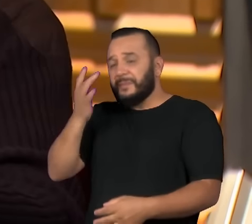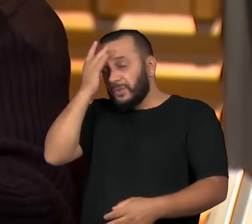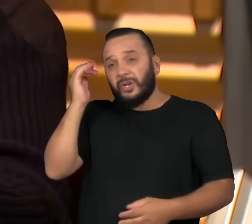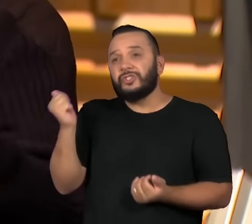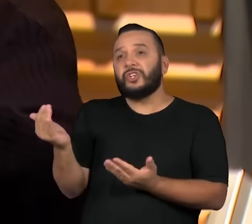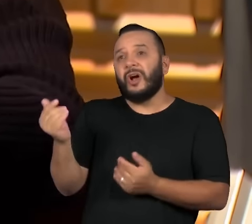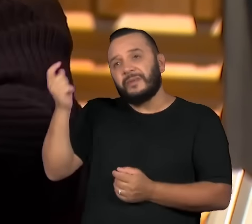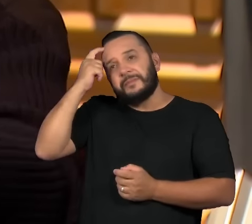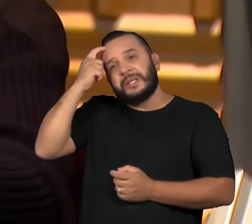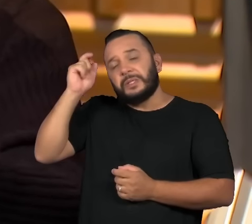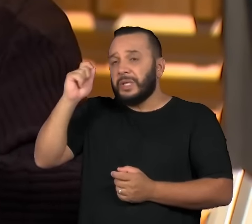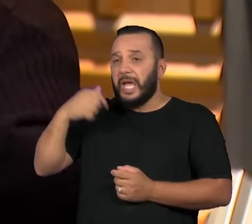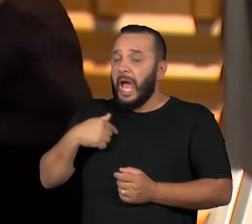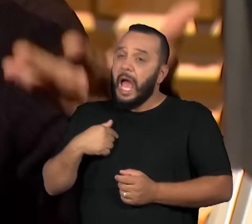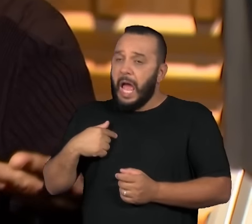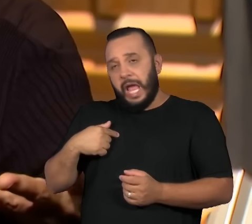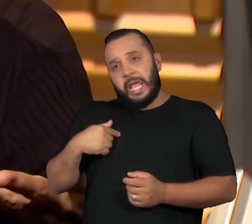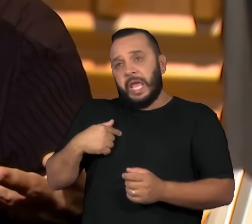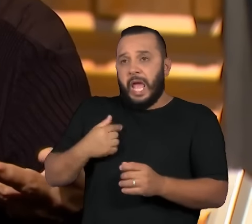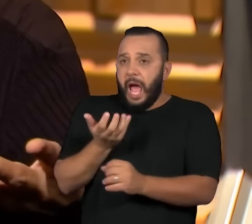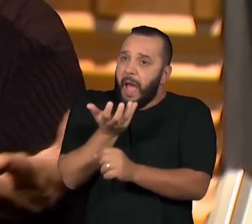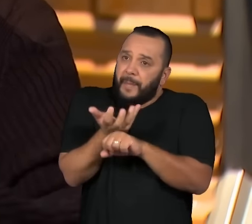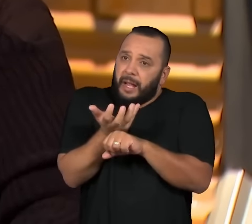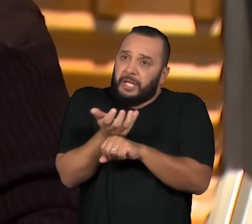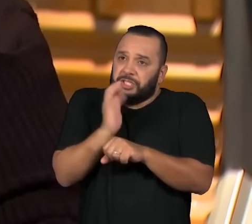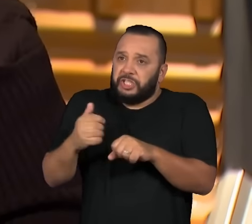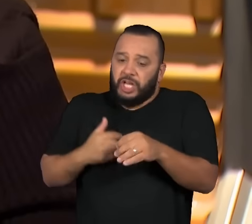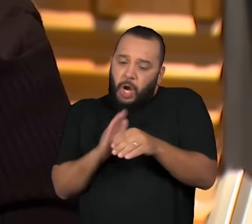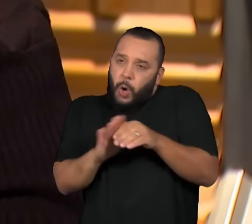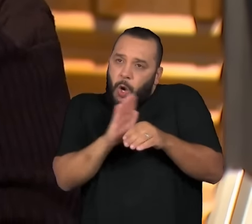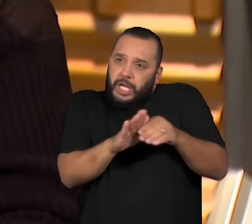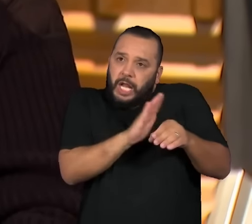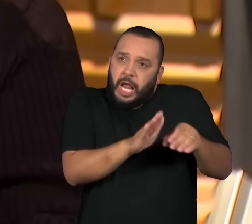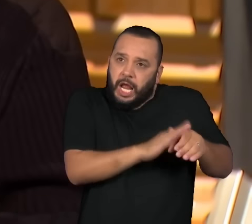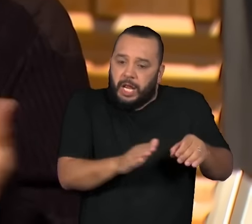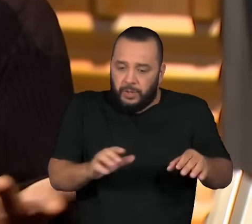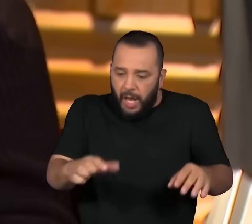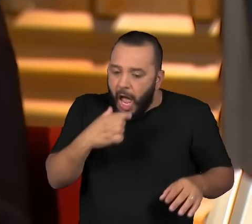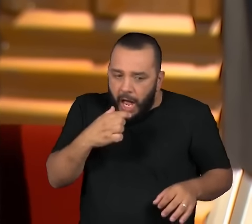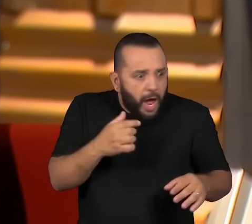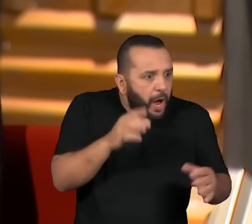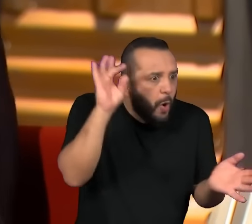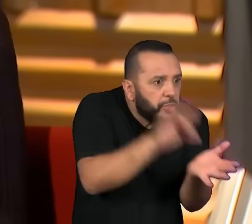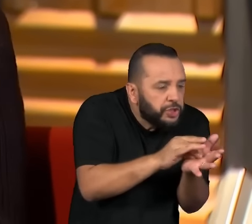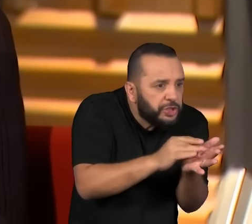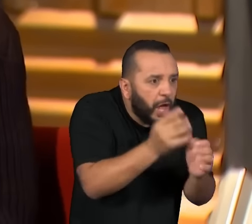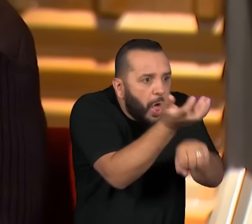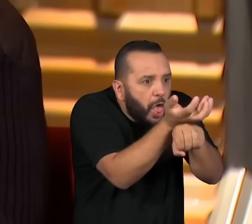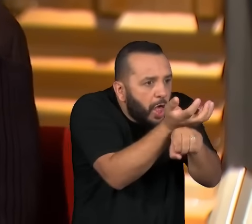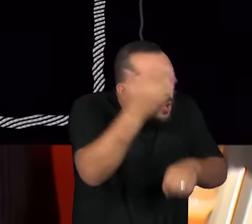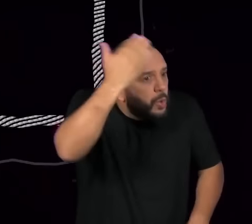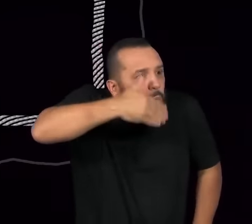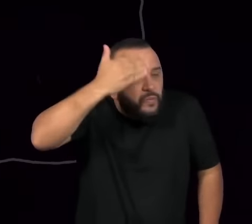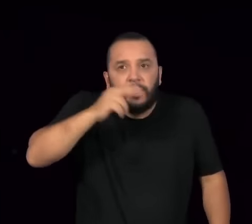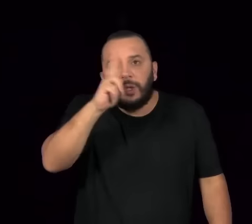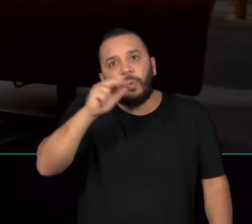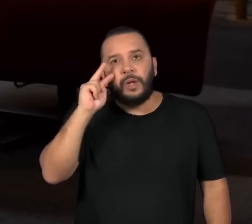abacaxi vem cortado num negocinho de isopor e plástico, mano, sabe? Eu falei, pô, assim, tipo, você perde contato, né, com as